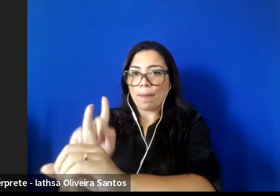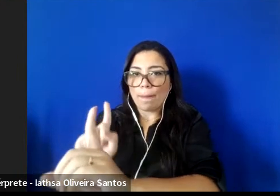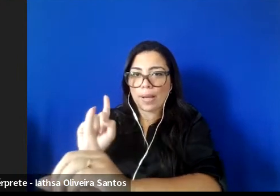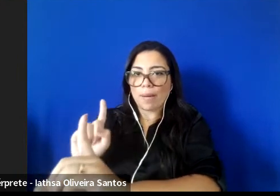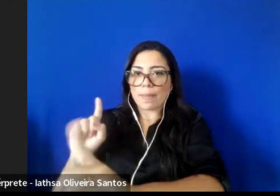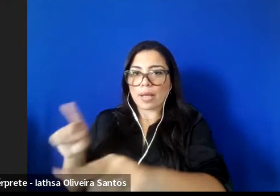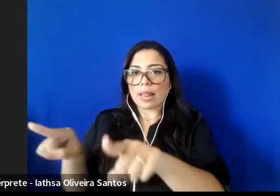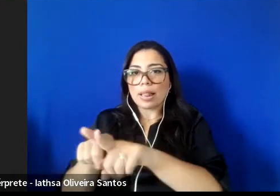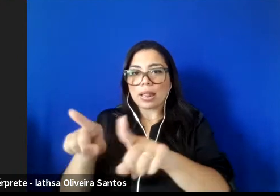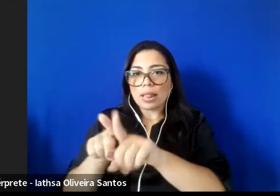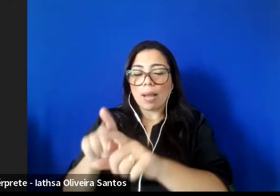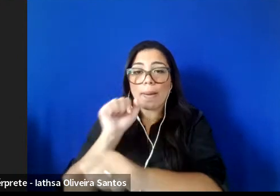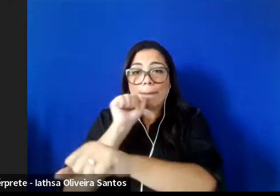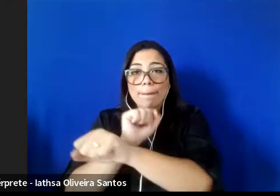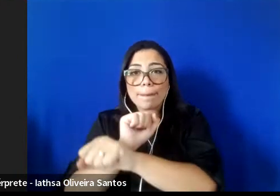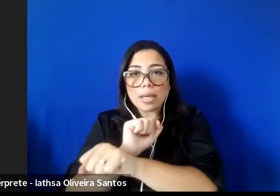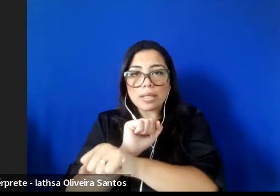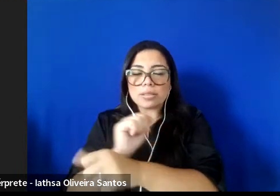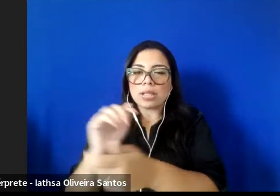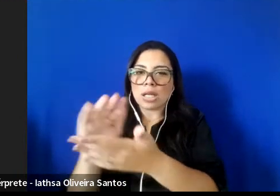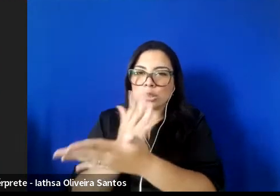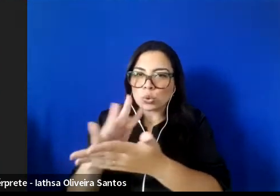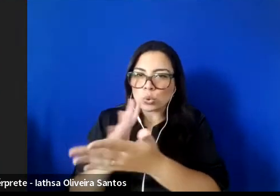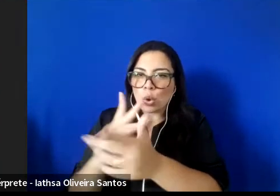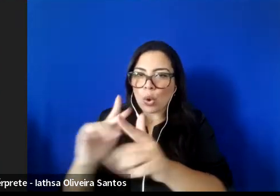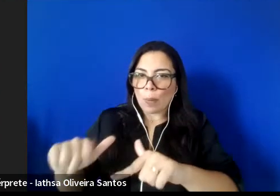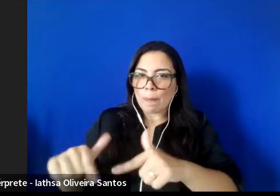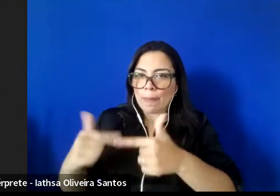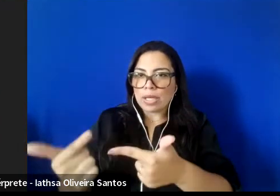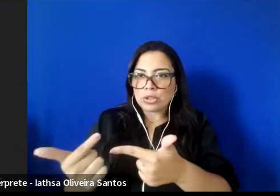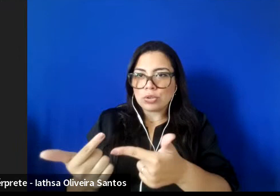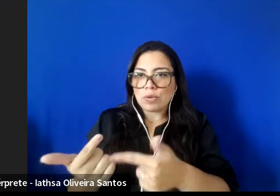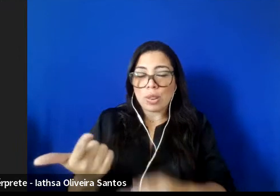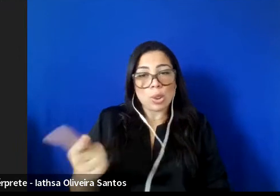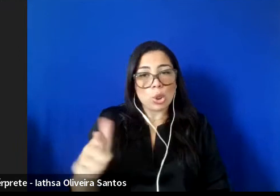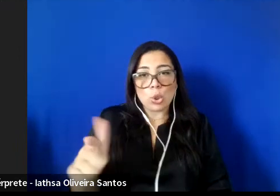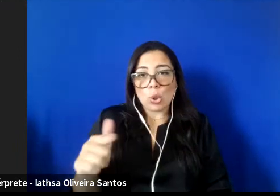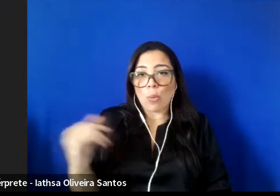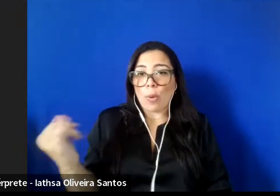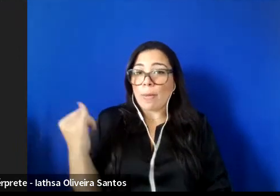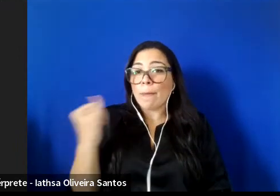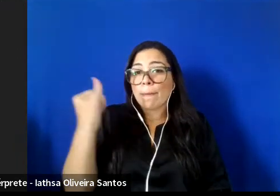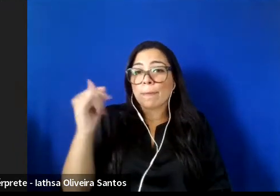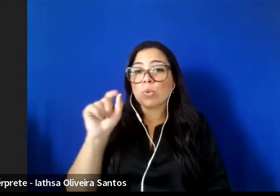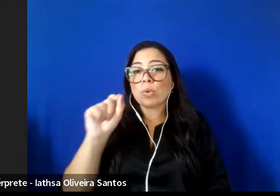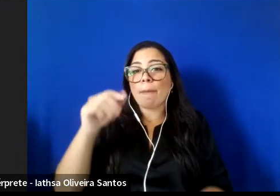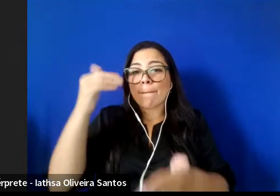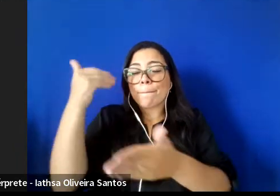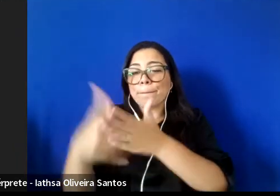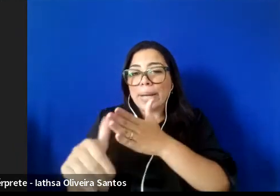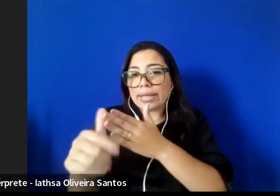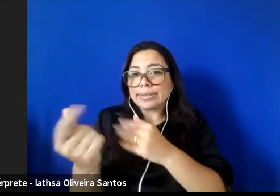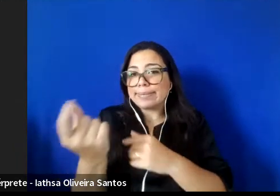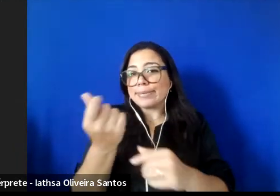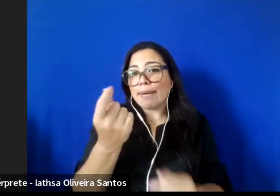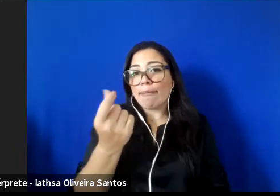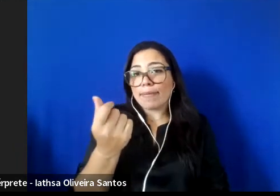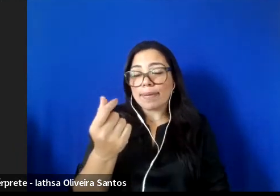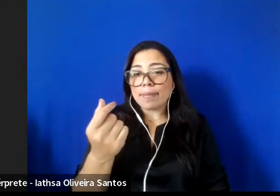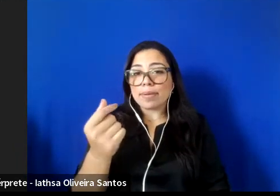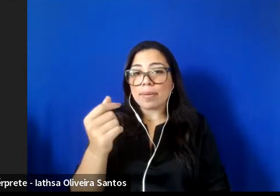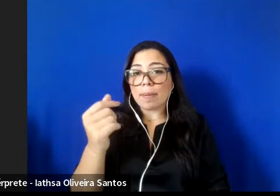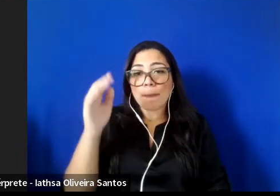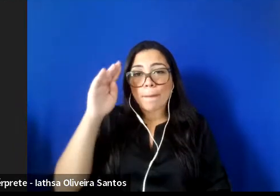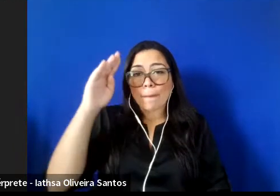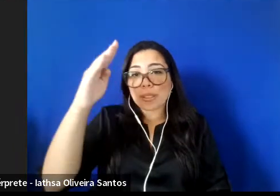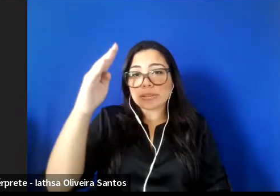ou paralisação de algumas atividades não essenciais que provocaram uma perda na rentabilidade, principalmente